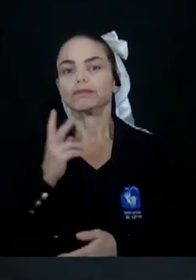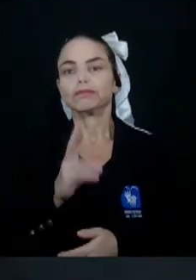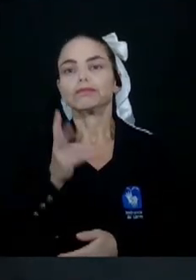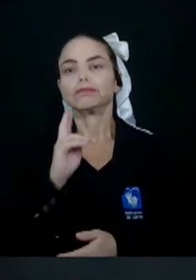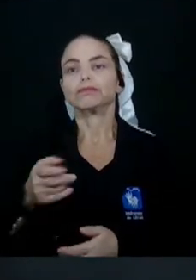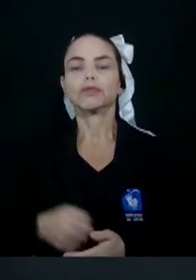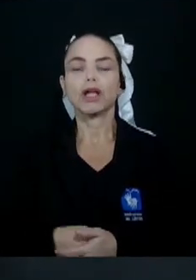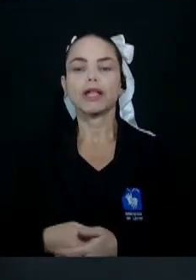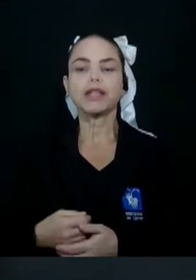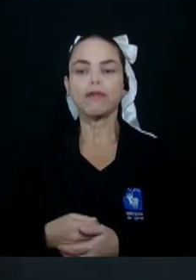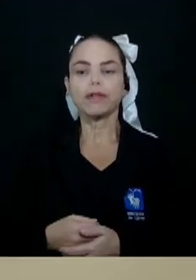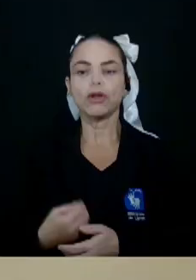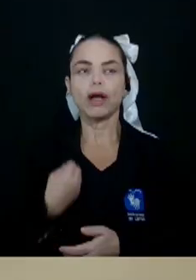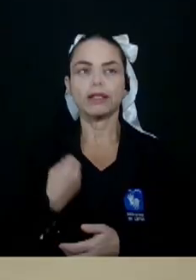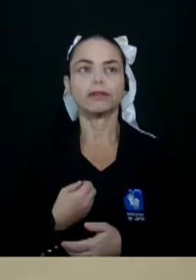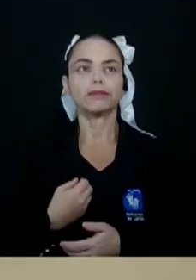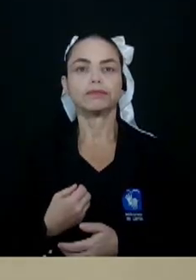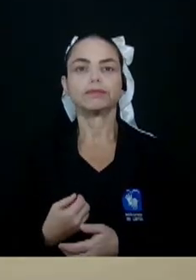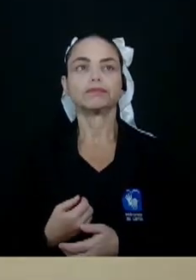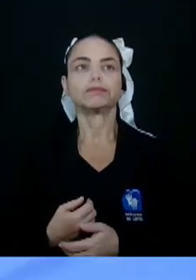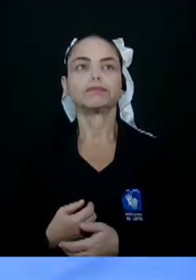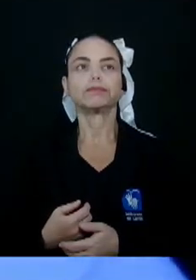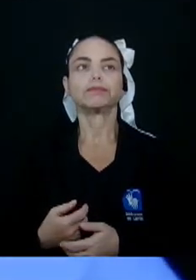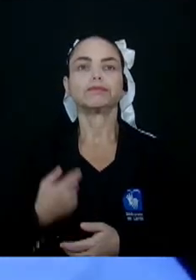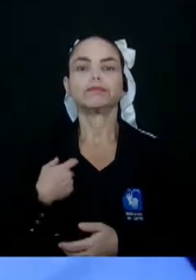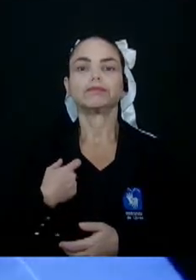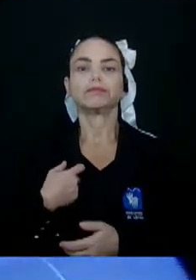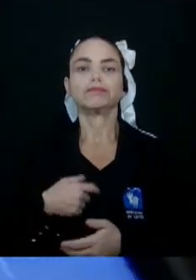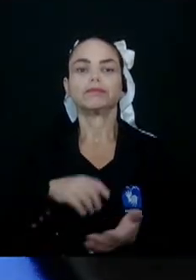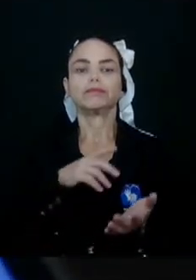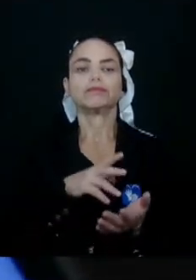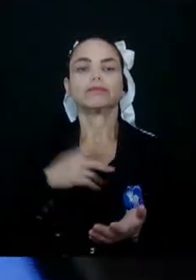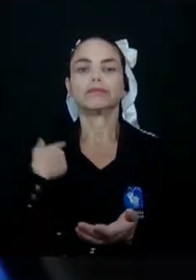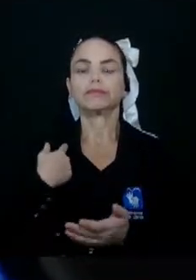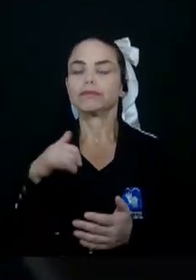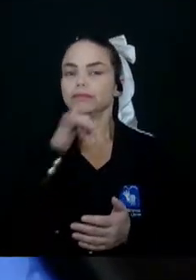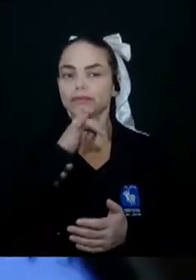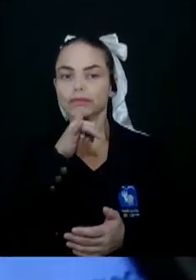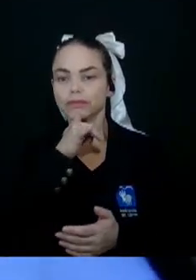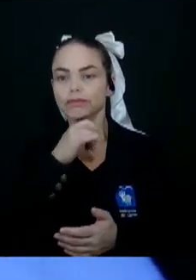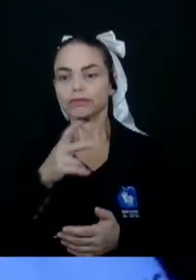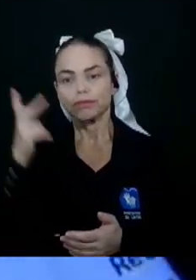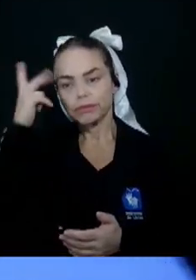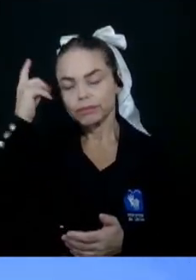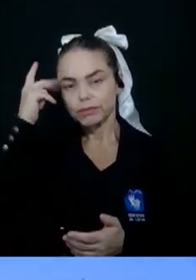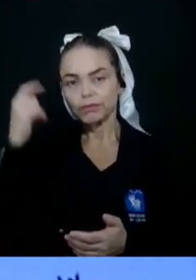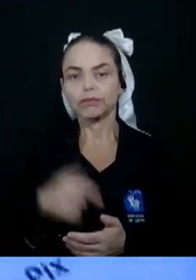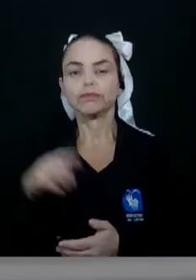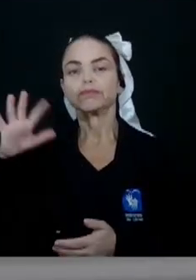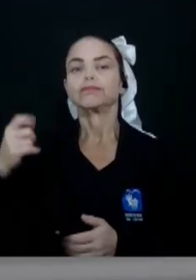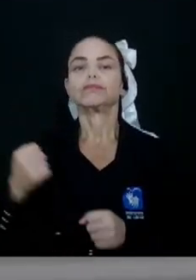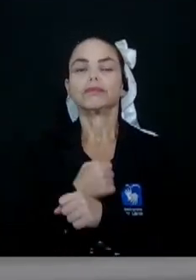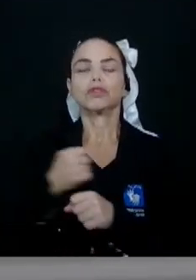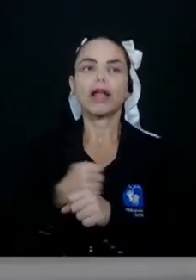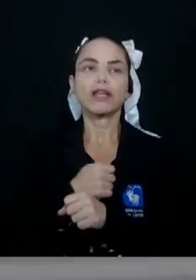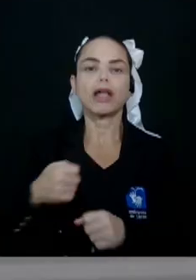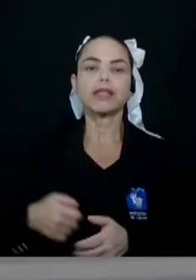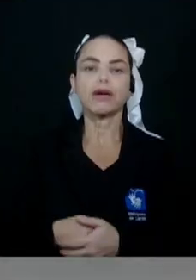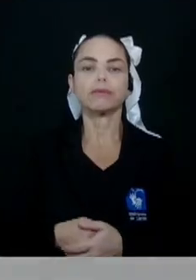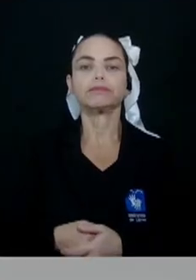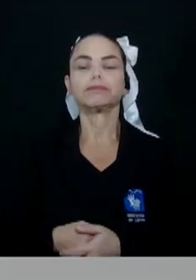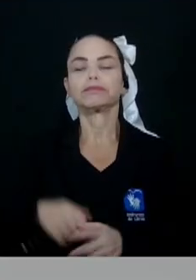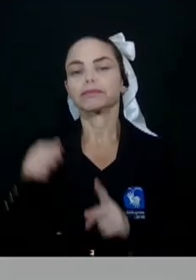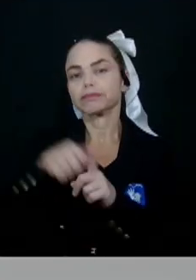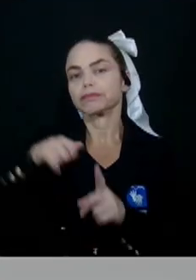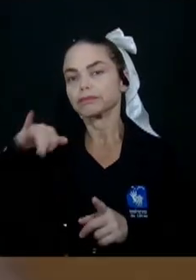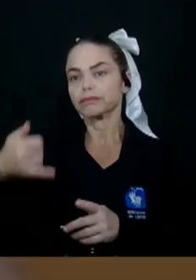dizem as cobradoras. Um exemplo típico que aconteceu esse ano, em janeiro, foi que a maioria